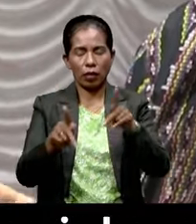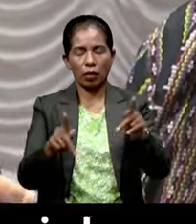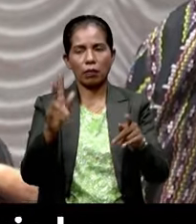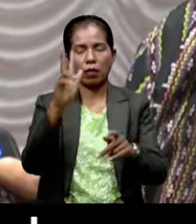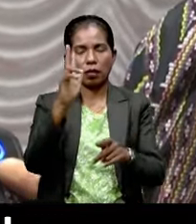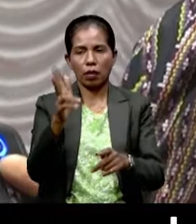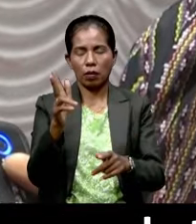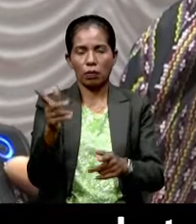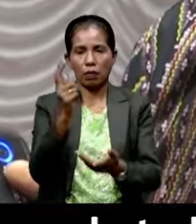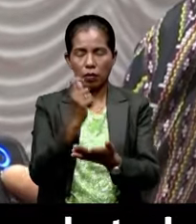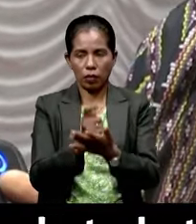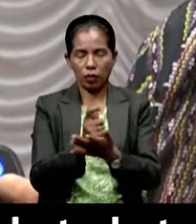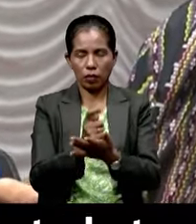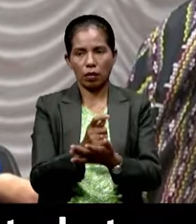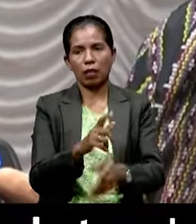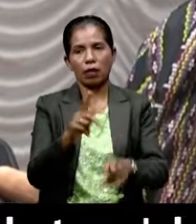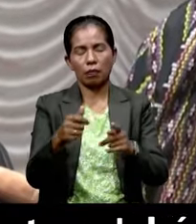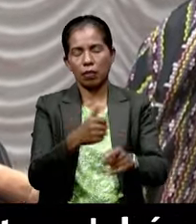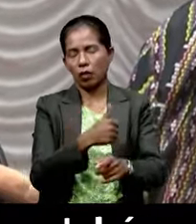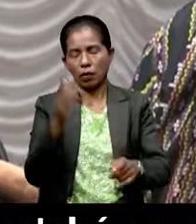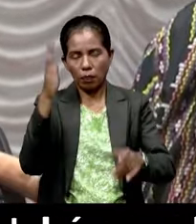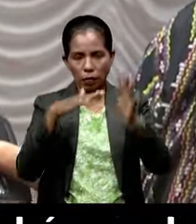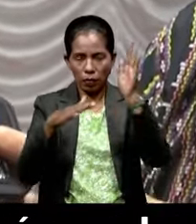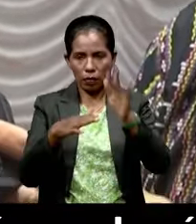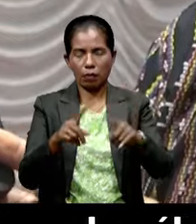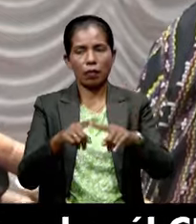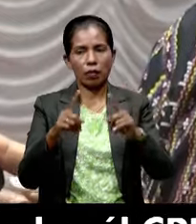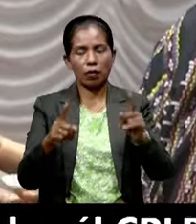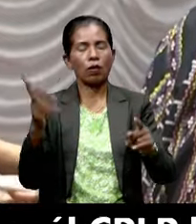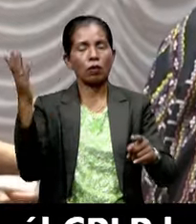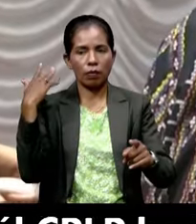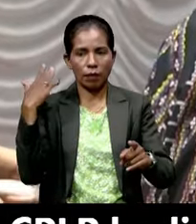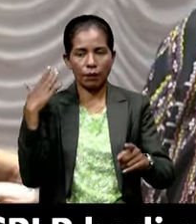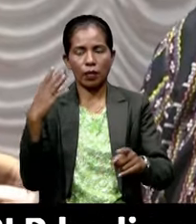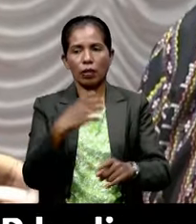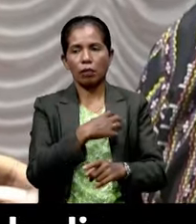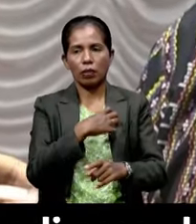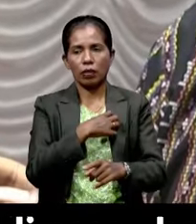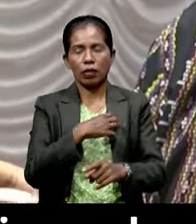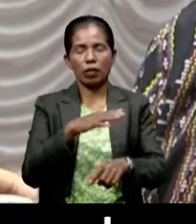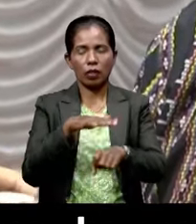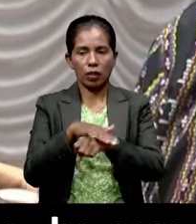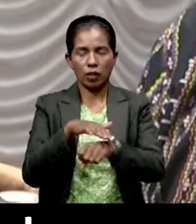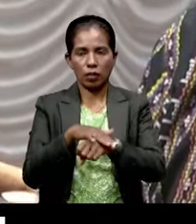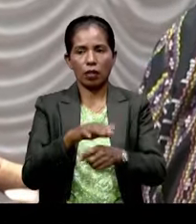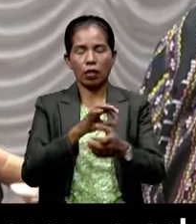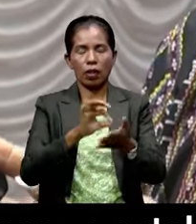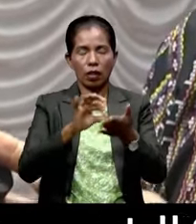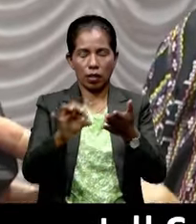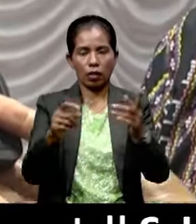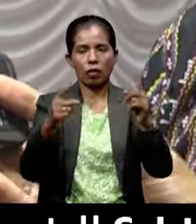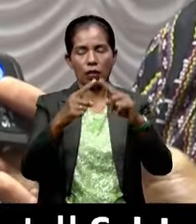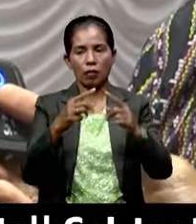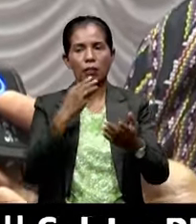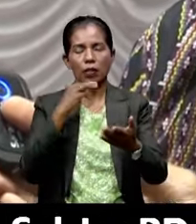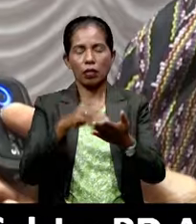tornulu. E balum halo problemas. Ulu, a polícia inglesa, rasi, kakere guahau,